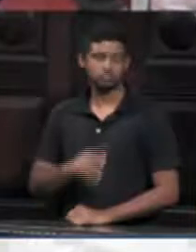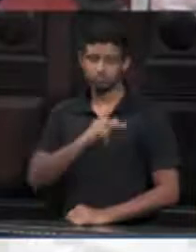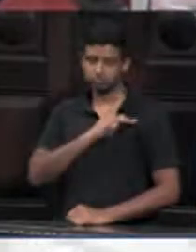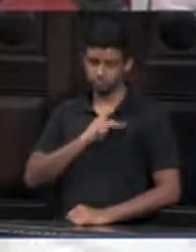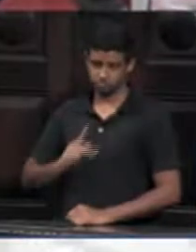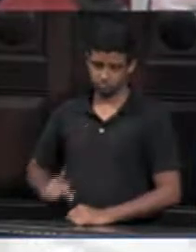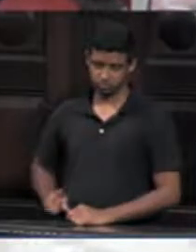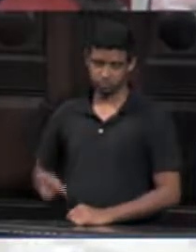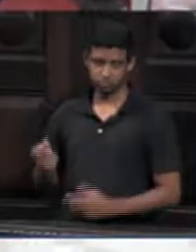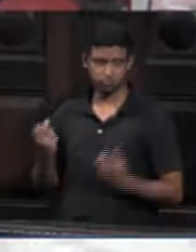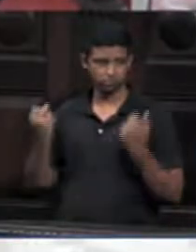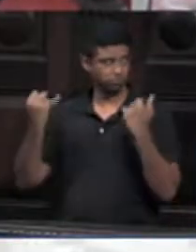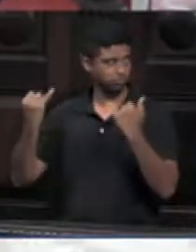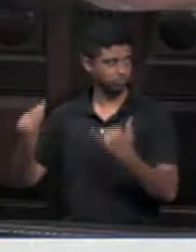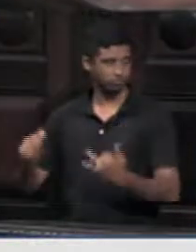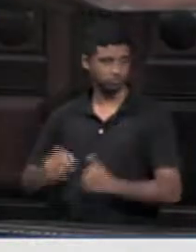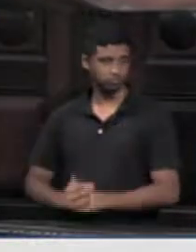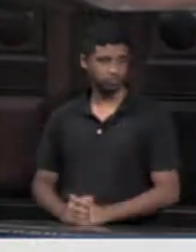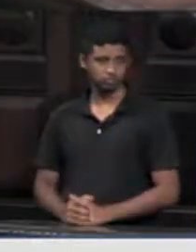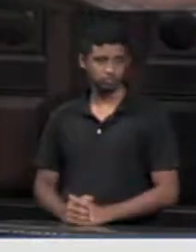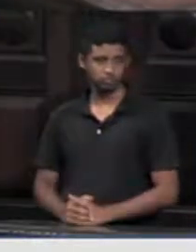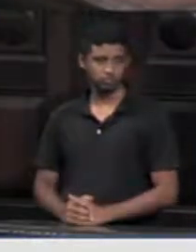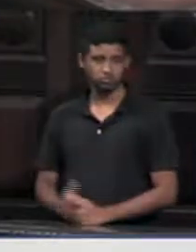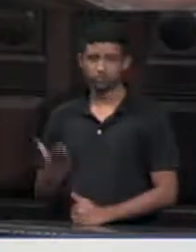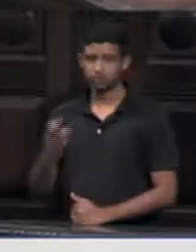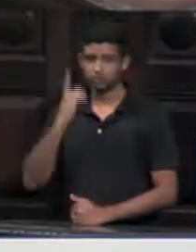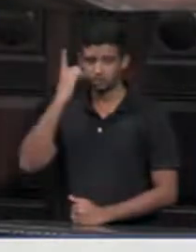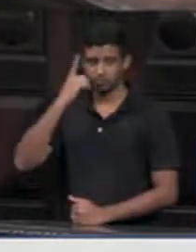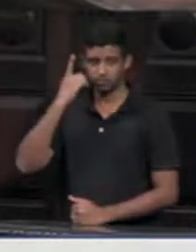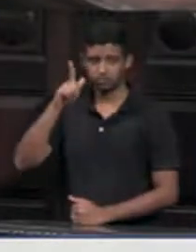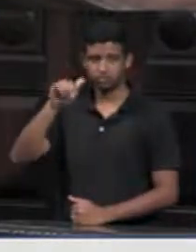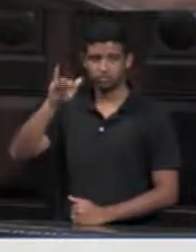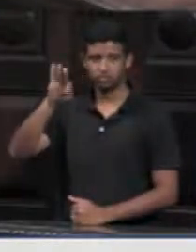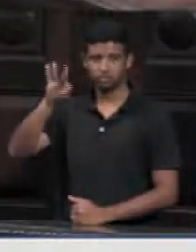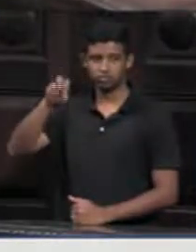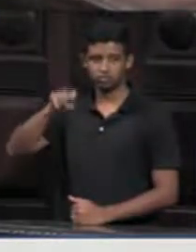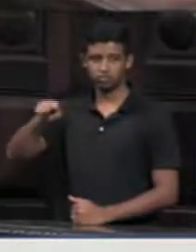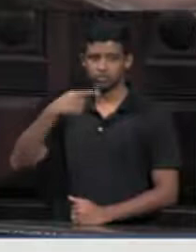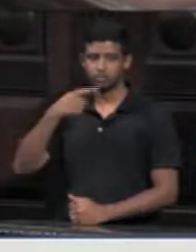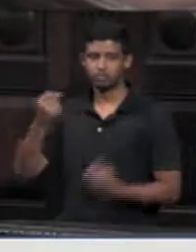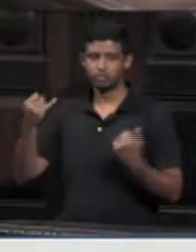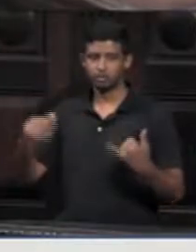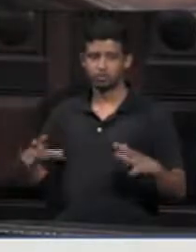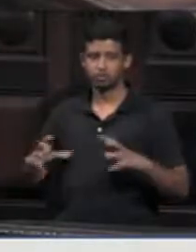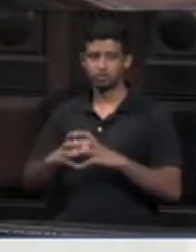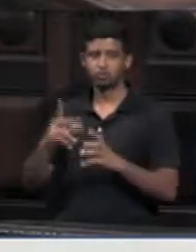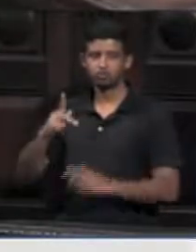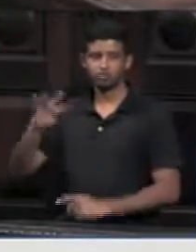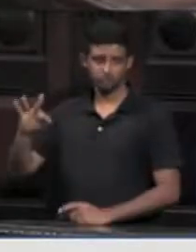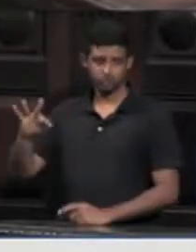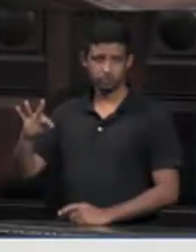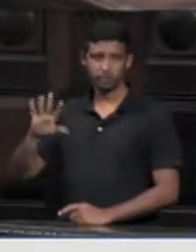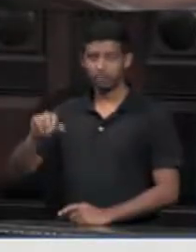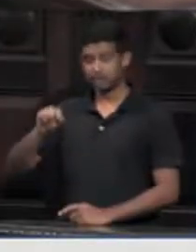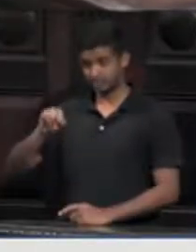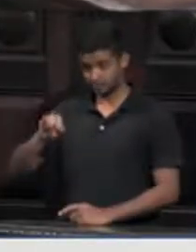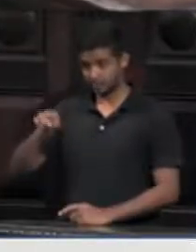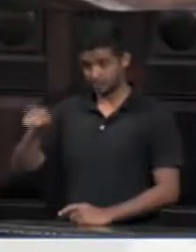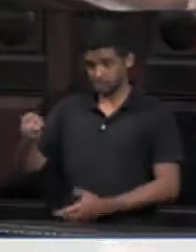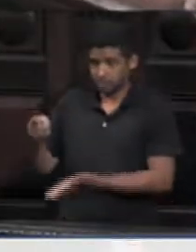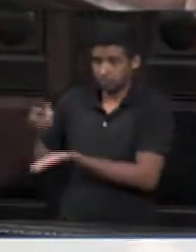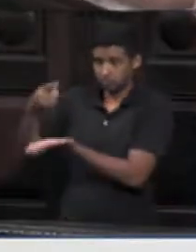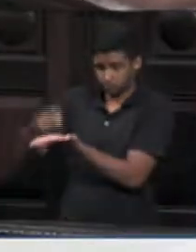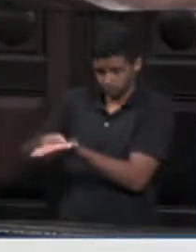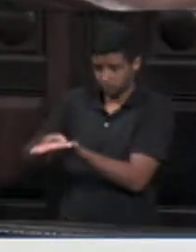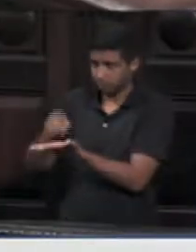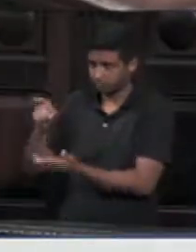Excelência. Senhor presidente, nós havíamos feito, a bancada do PT, 4 destaques, mas diante do compromisso, inclusive,